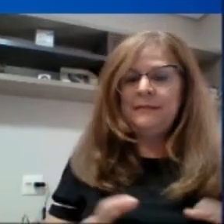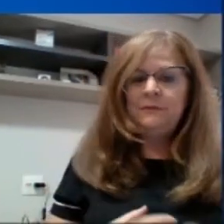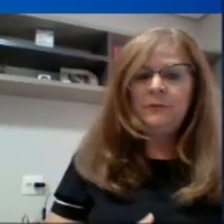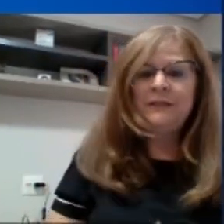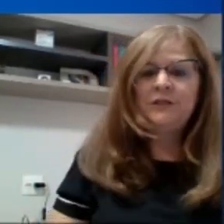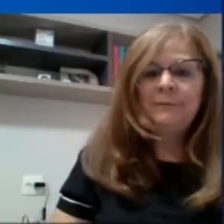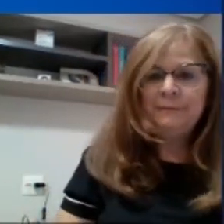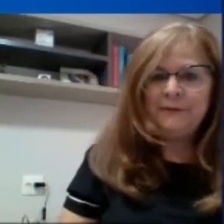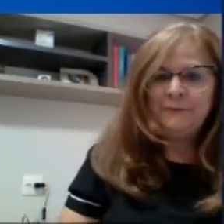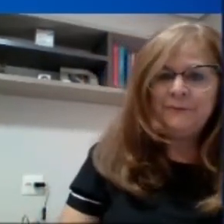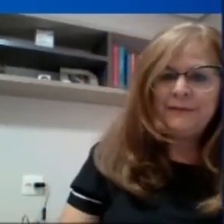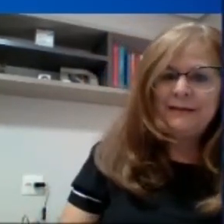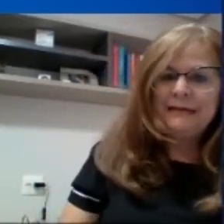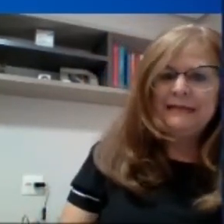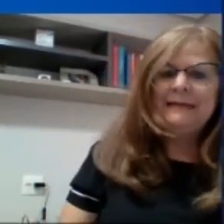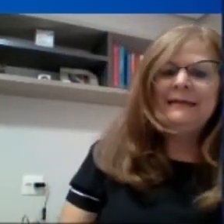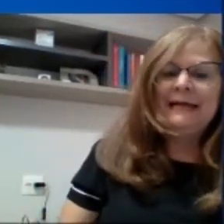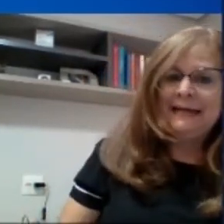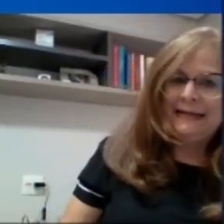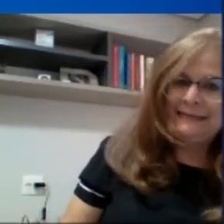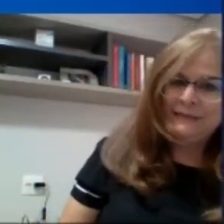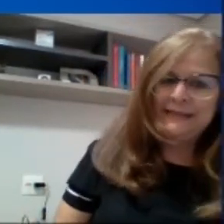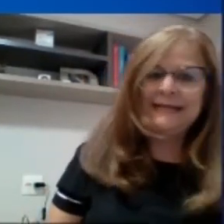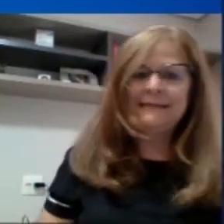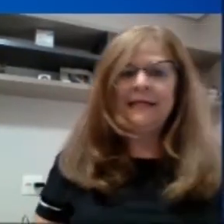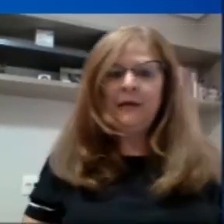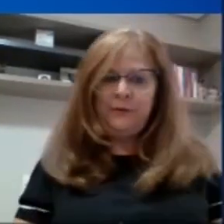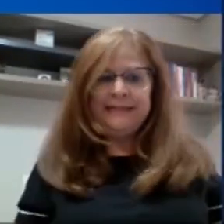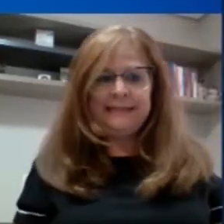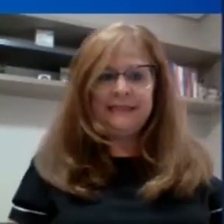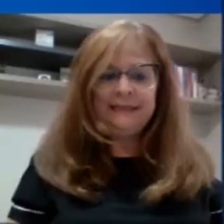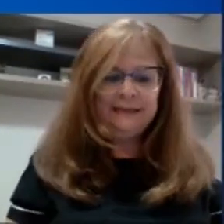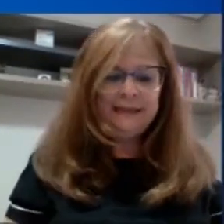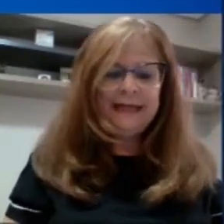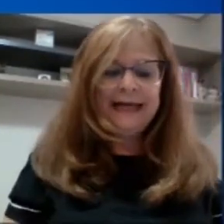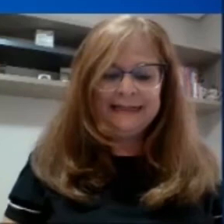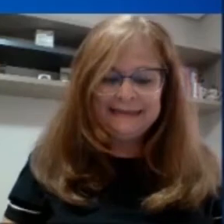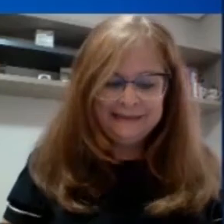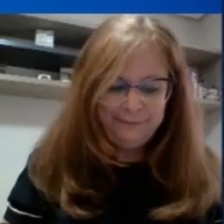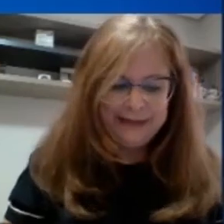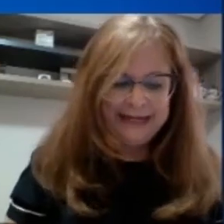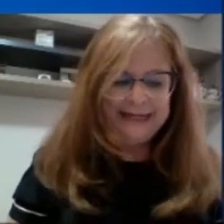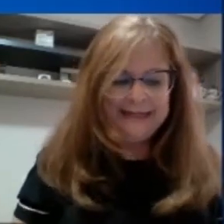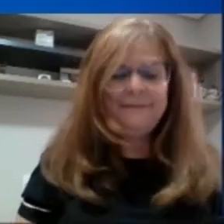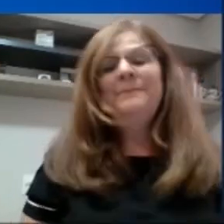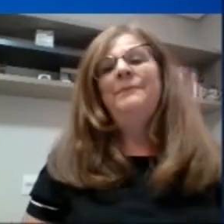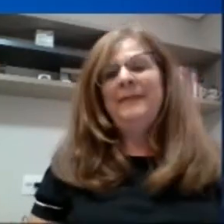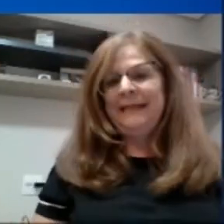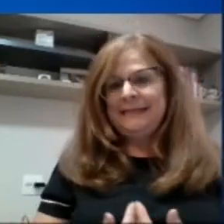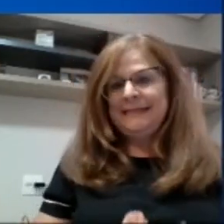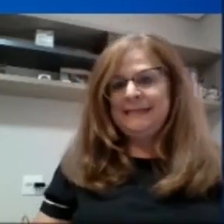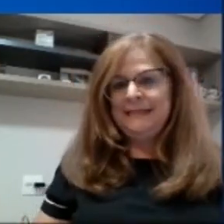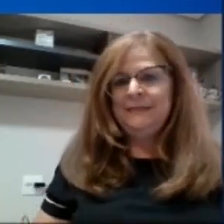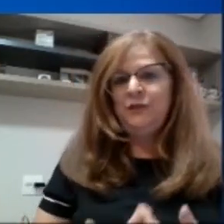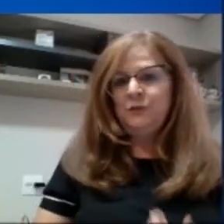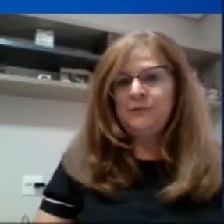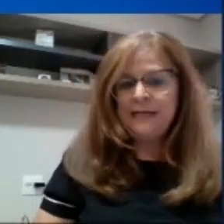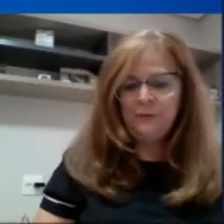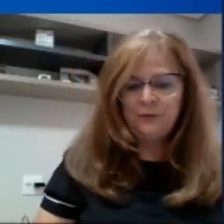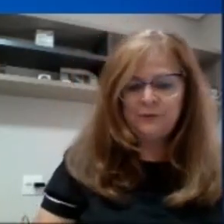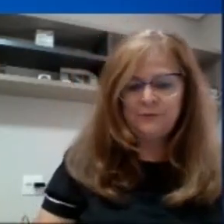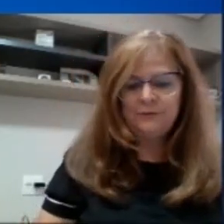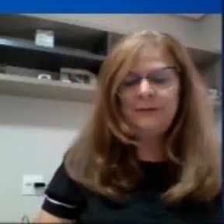está escrito no artigo 1º, que além dela ser reconhecida, ela também necessita de